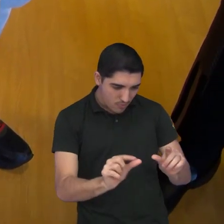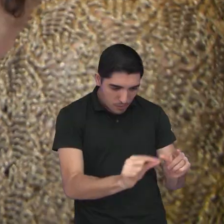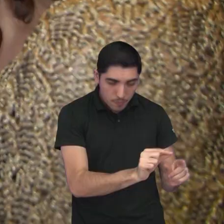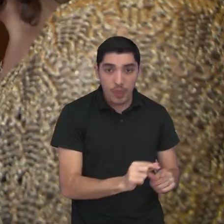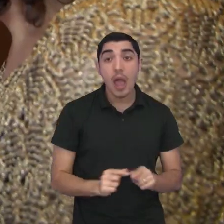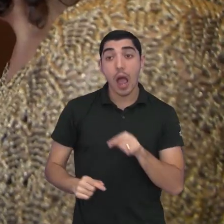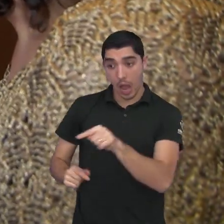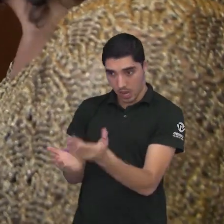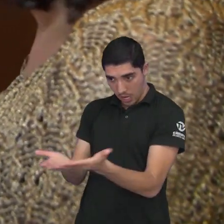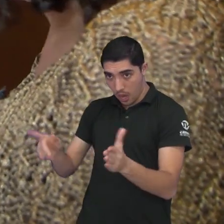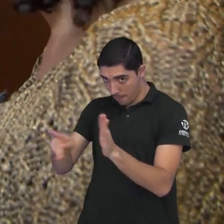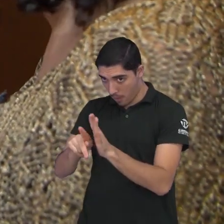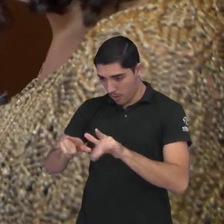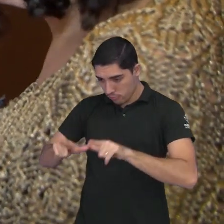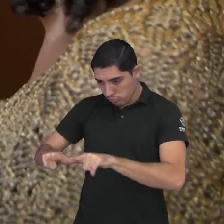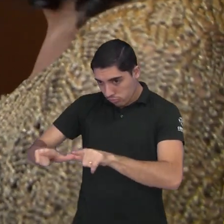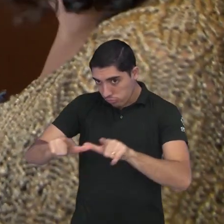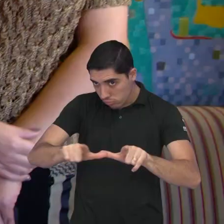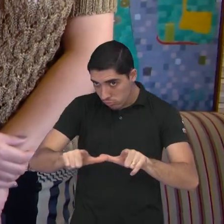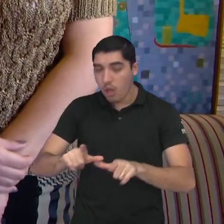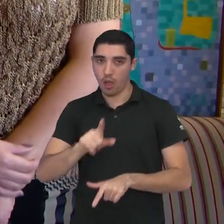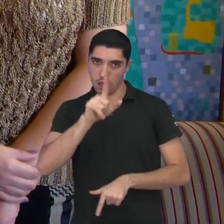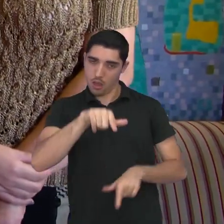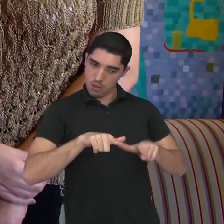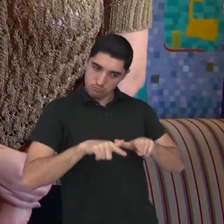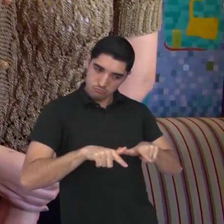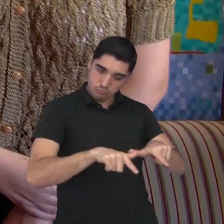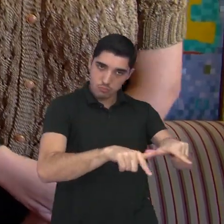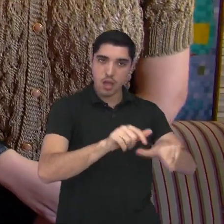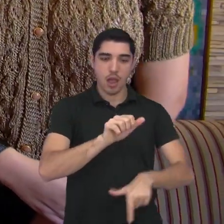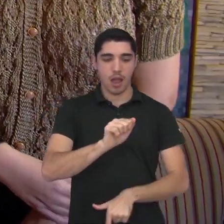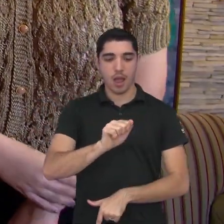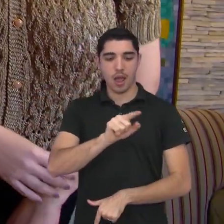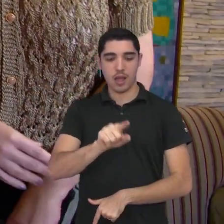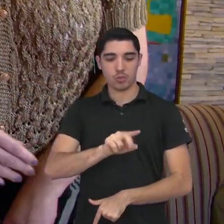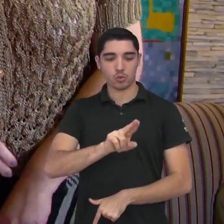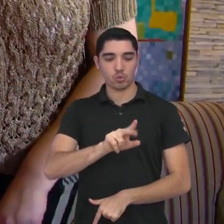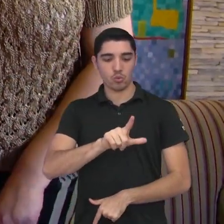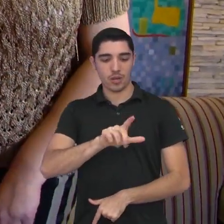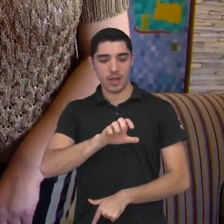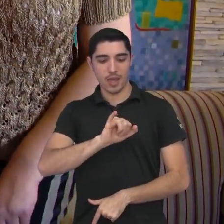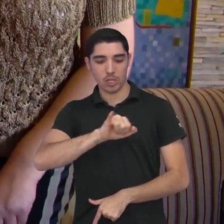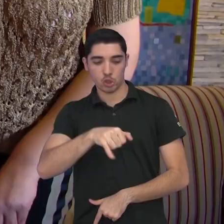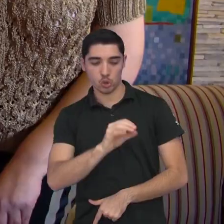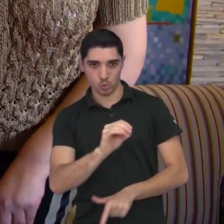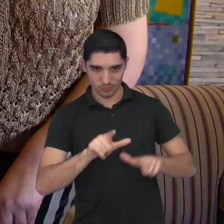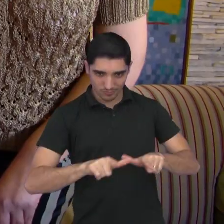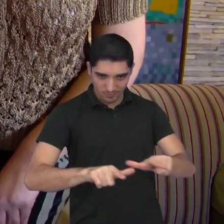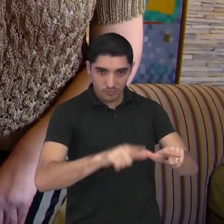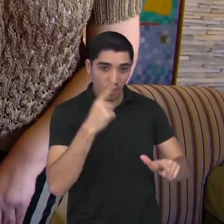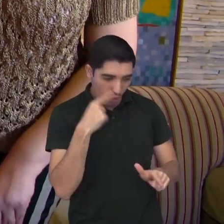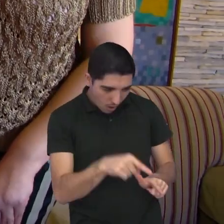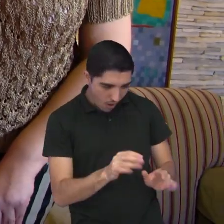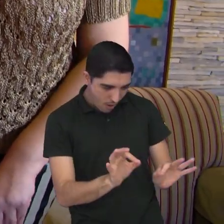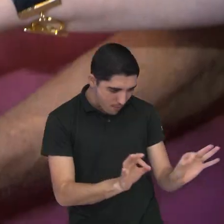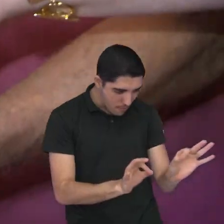gamela é azulejo, então? É azulejo. É azulejo. É azulejo. Você pode ver aqui que ele é todo azulejo, nessa parte toda aqui. Uma brincadeira. É uma brincadeira. Uma brincadeira.